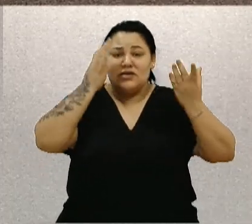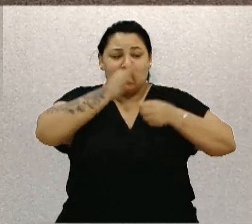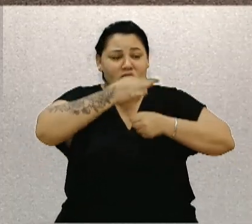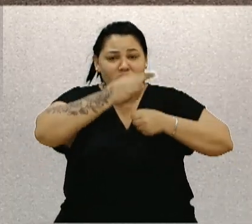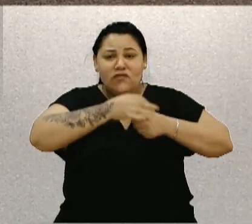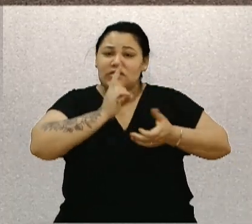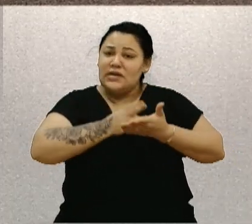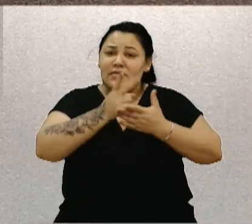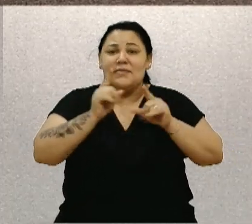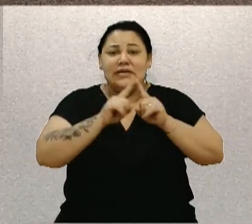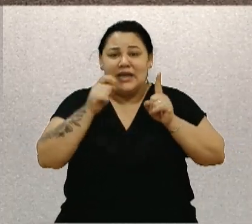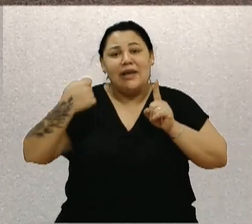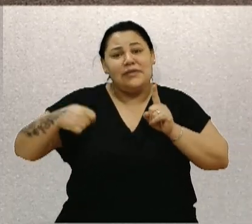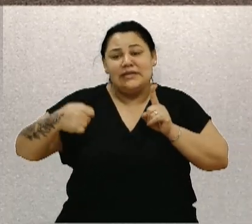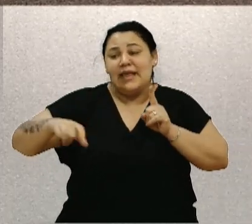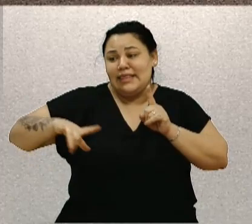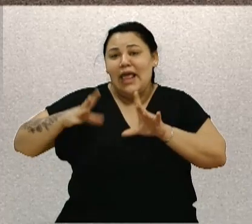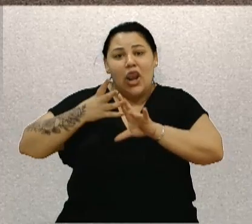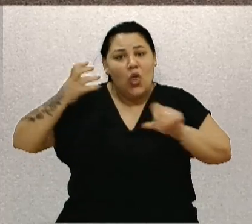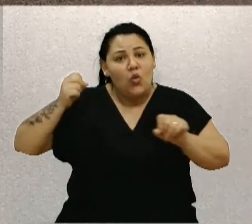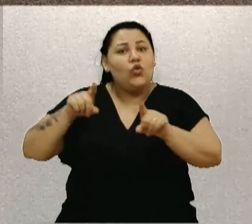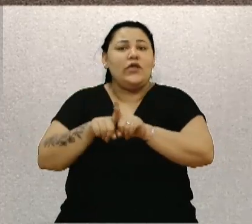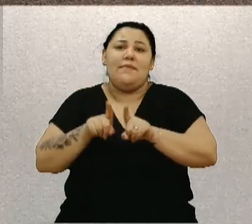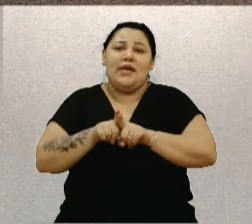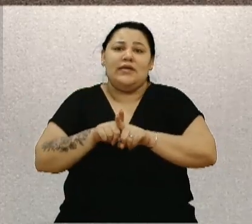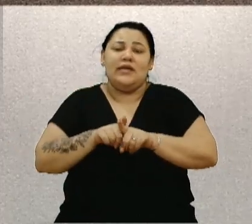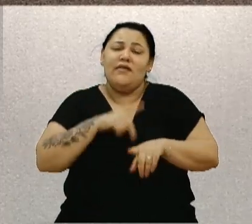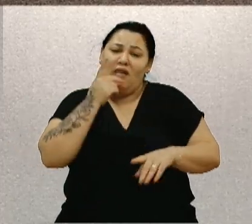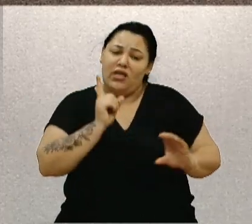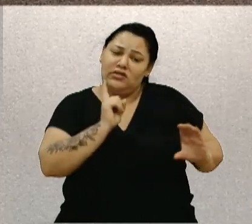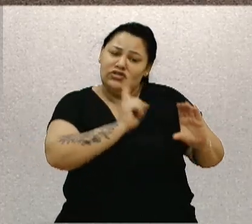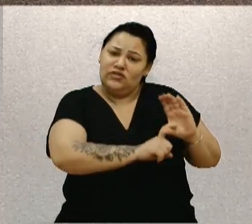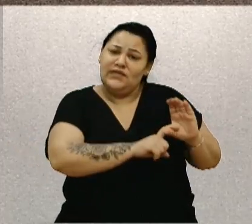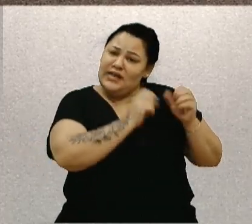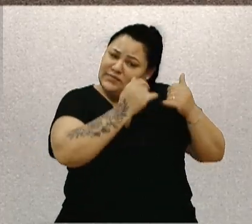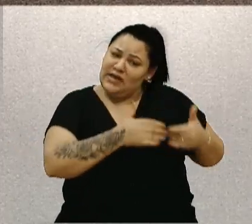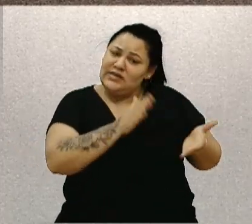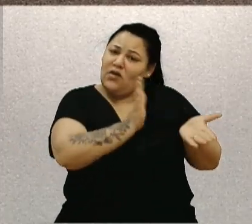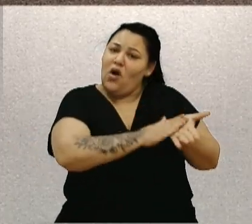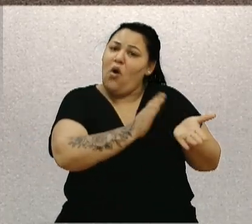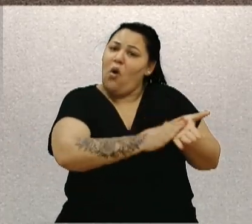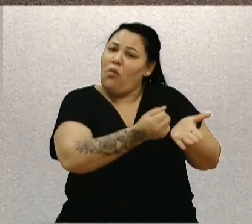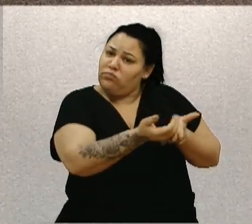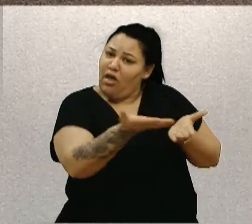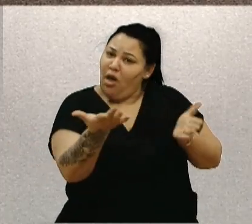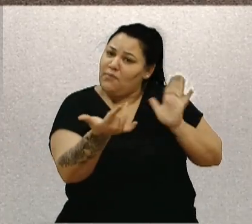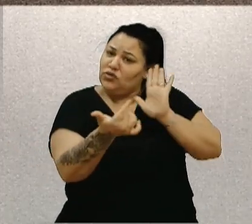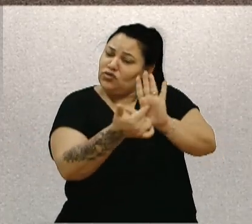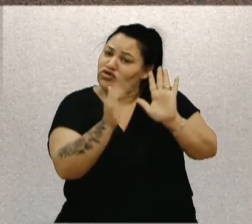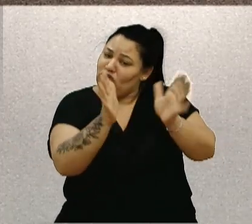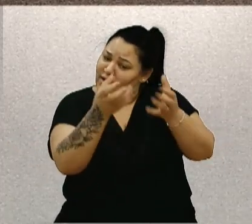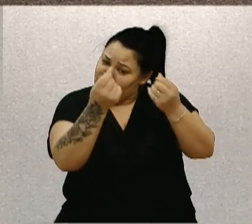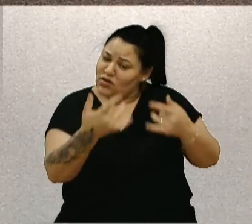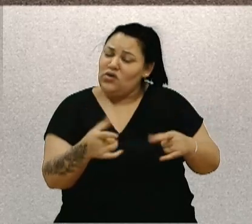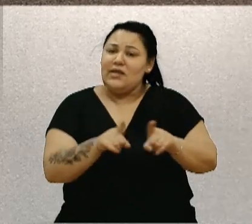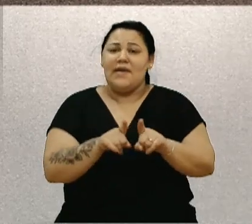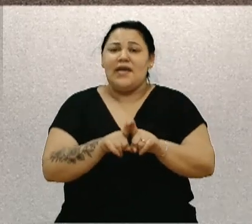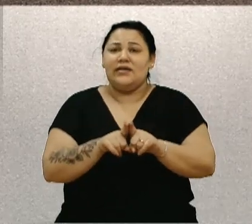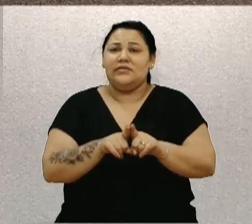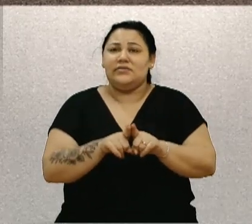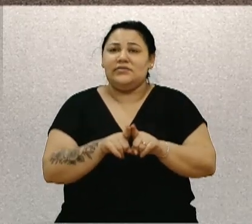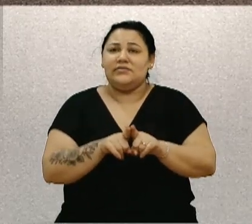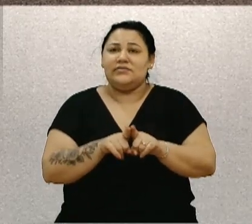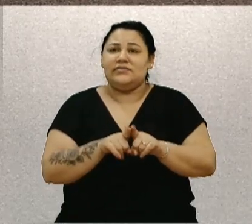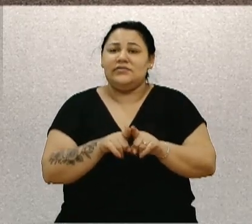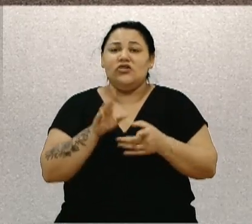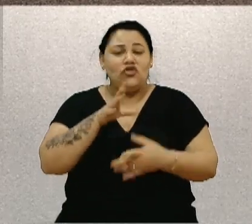ser autossustentável. E quando se fala em dívidas, a prestação de contas já disse isso. E até me falaram, no ouvido pequeno,